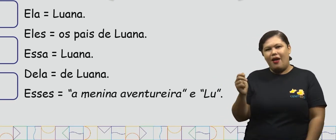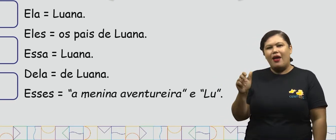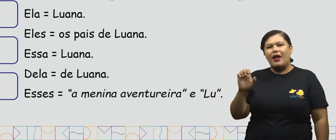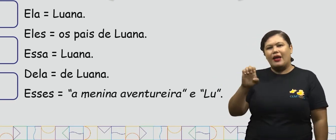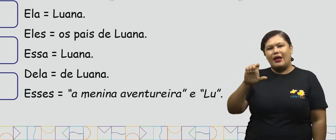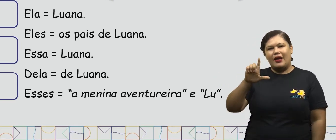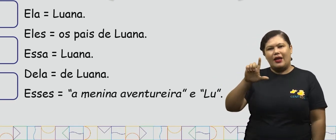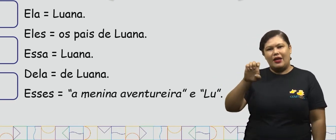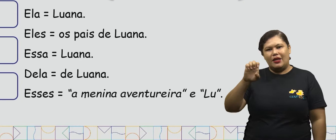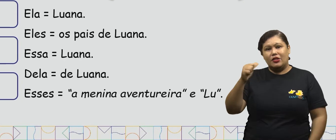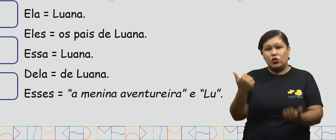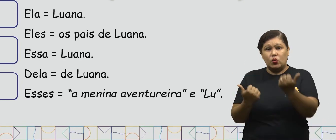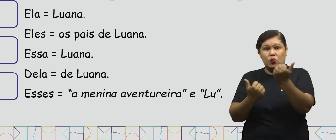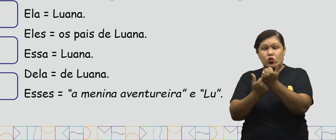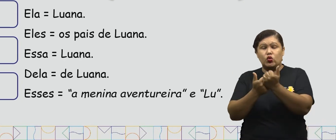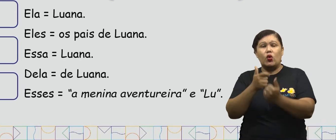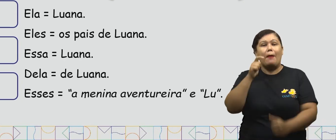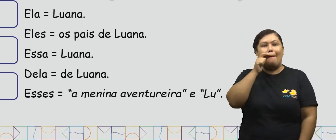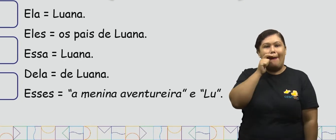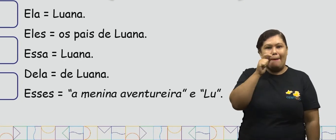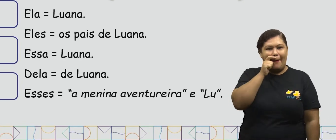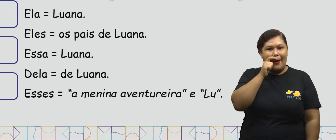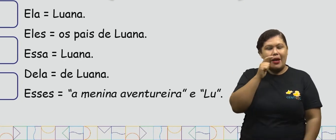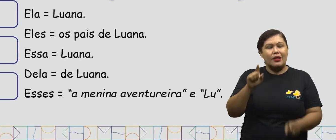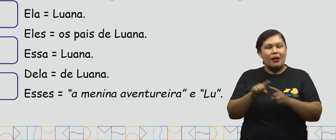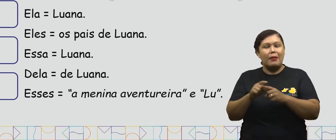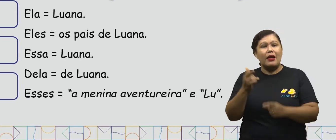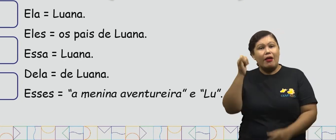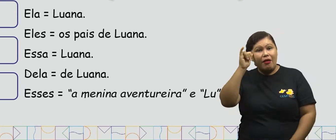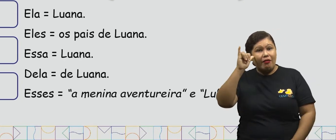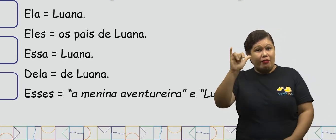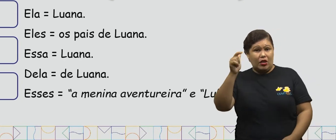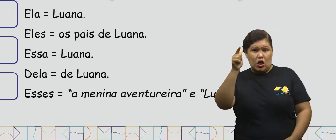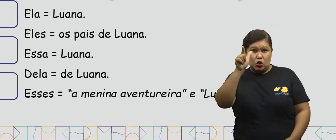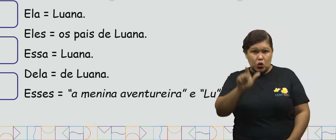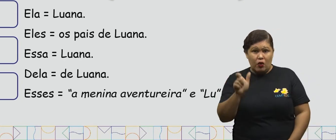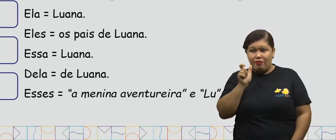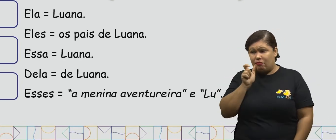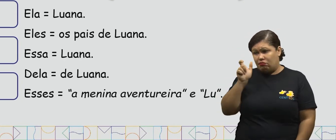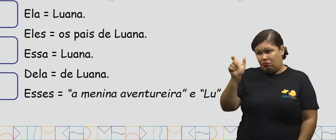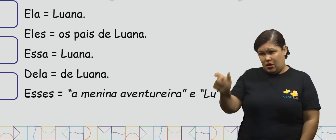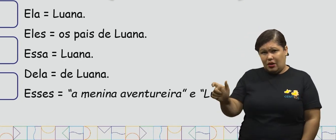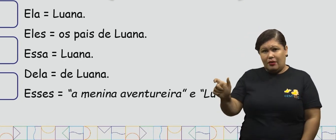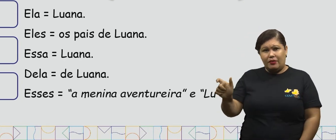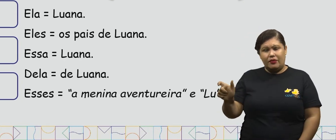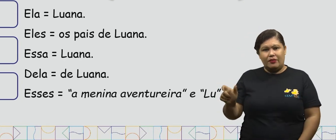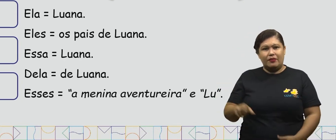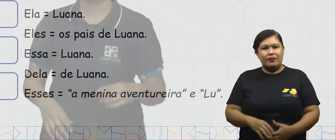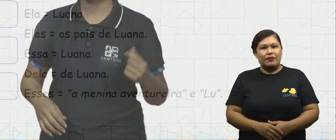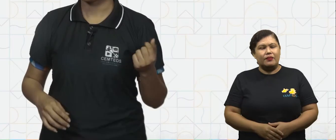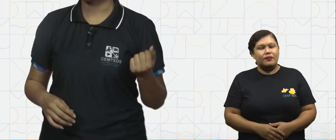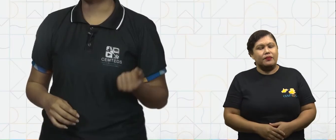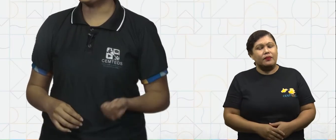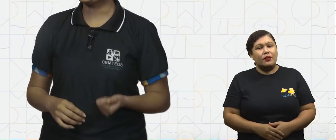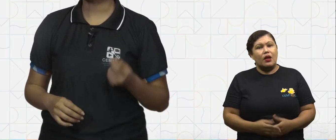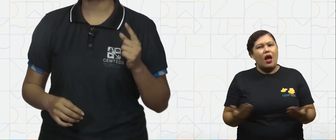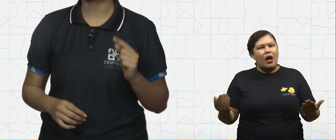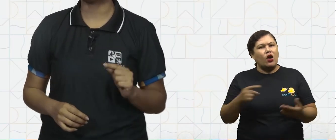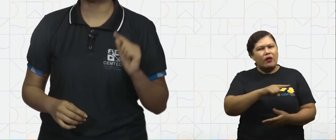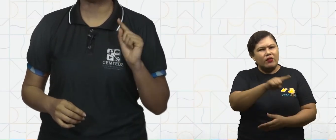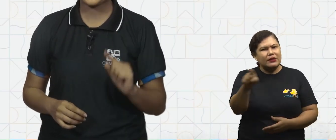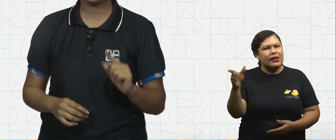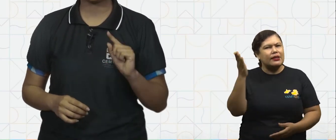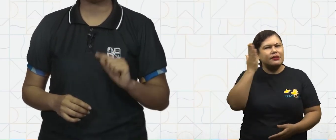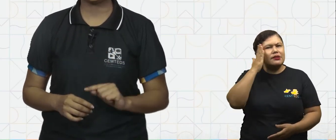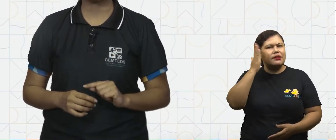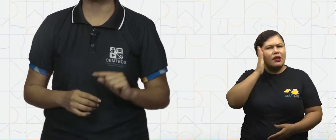Luana, e esses ajudaram a não repetir os apelidos carinhosos dados para Luana. Agora que